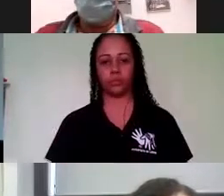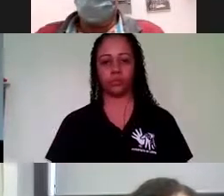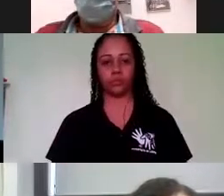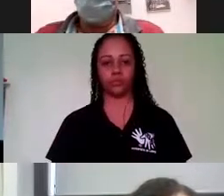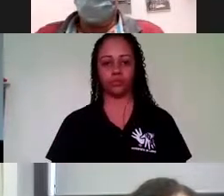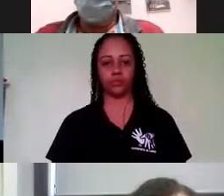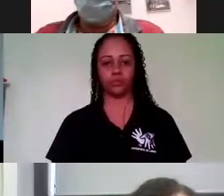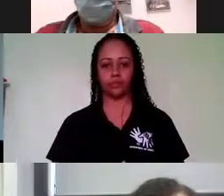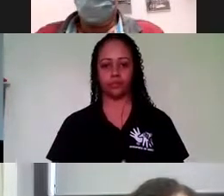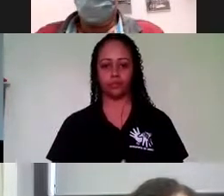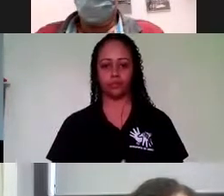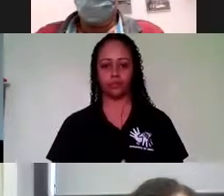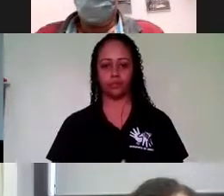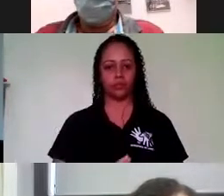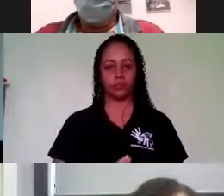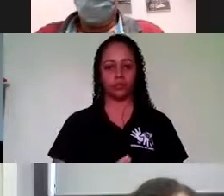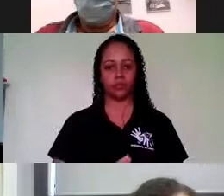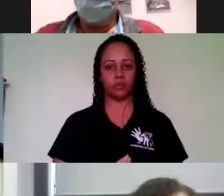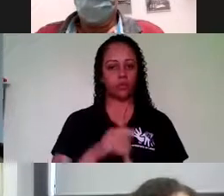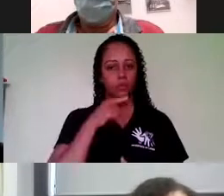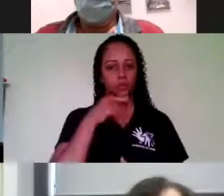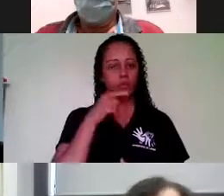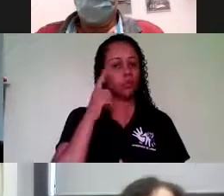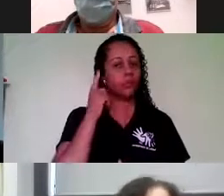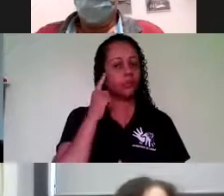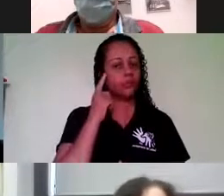Seu microfone está desligado, Clemente.